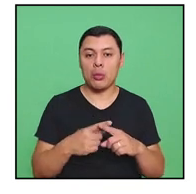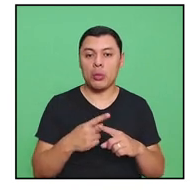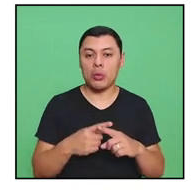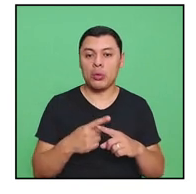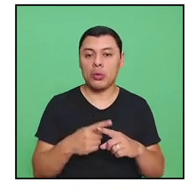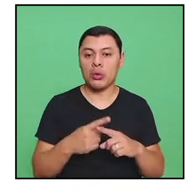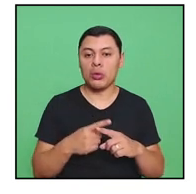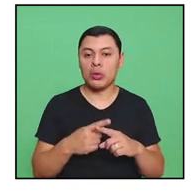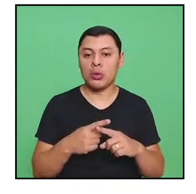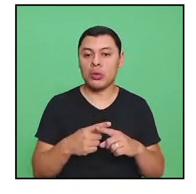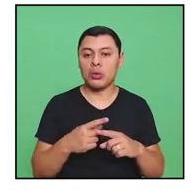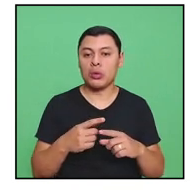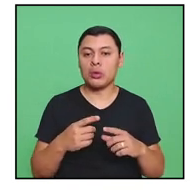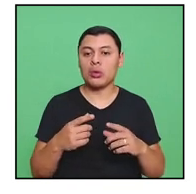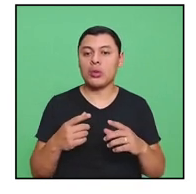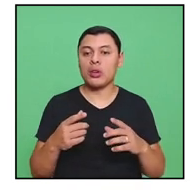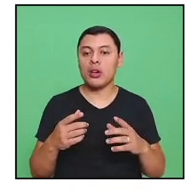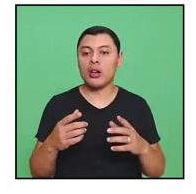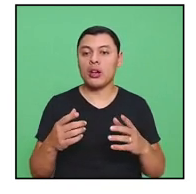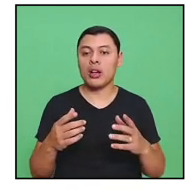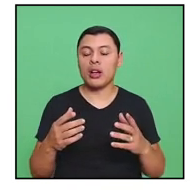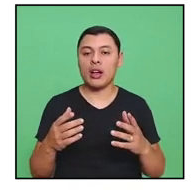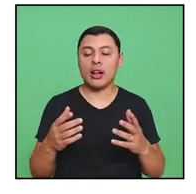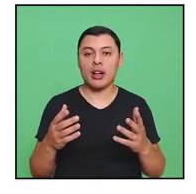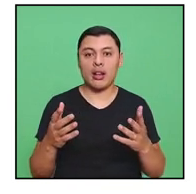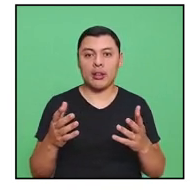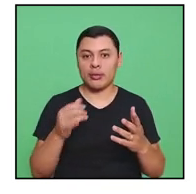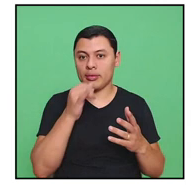encontro inicial ele